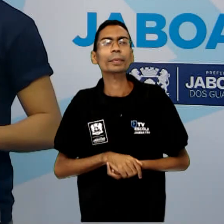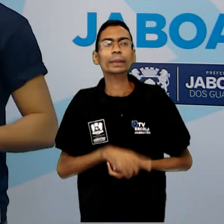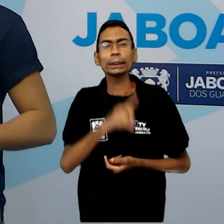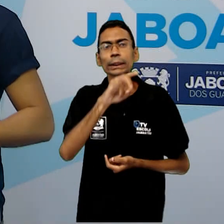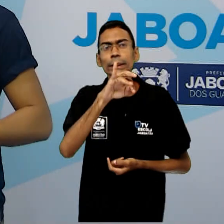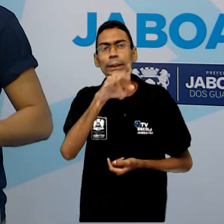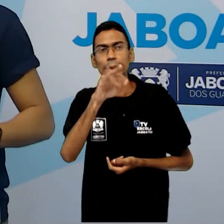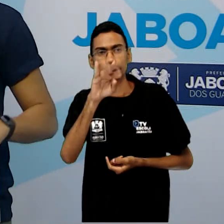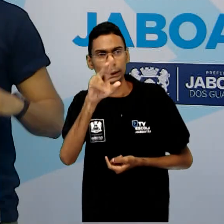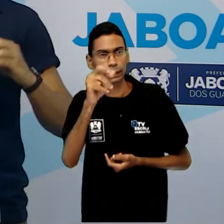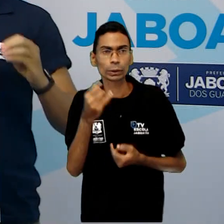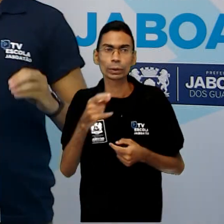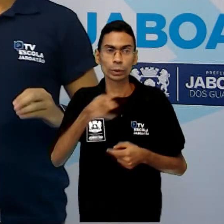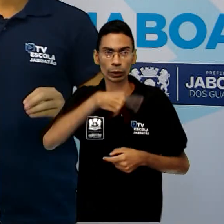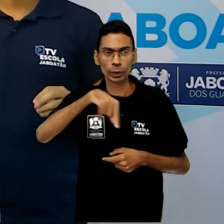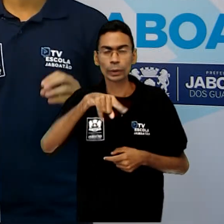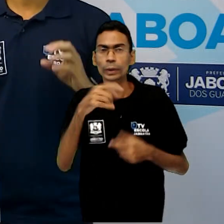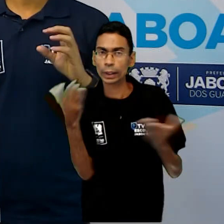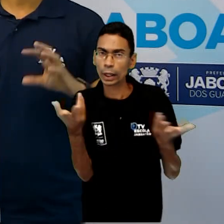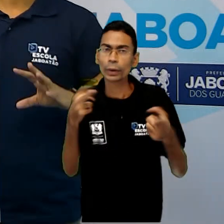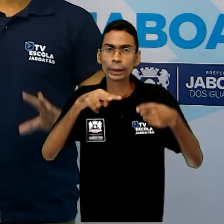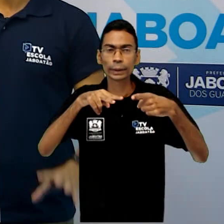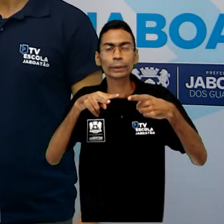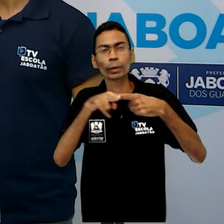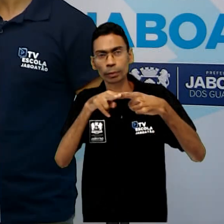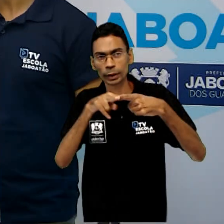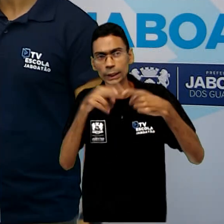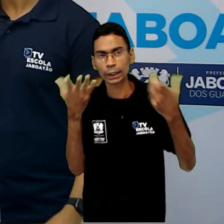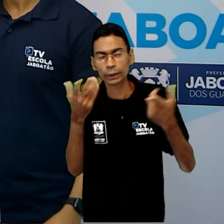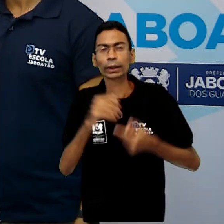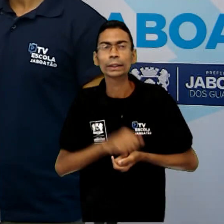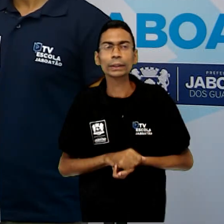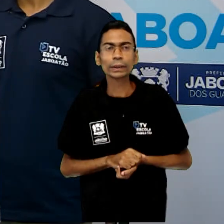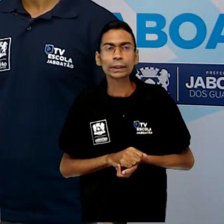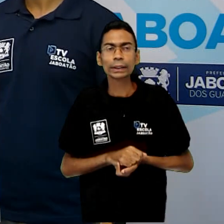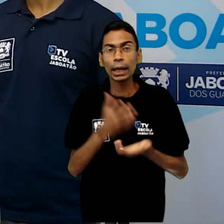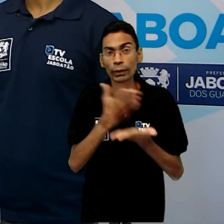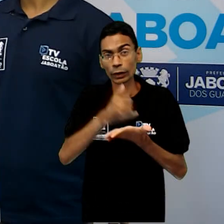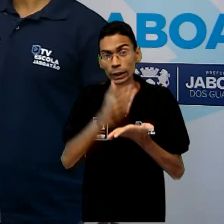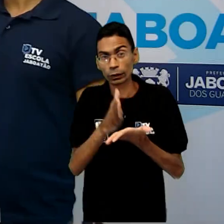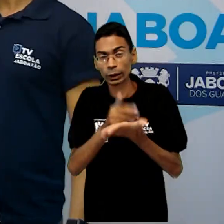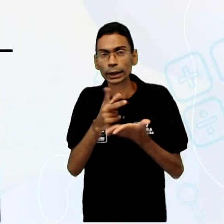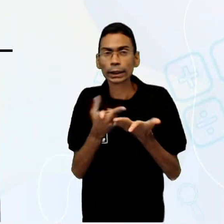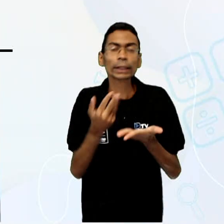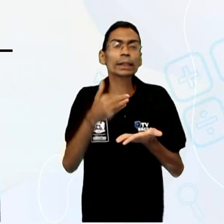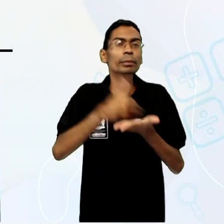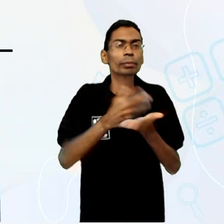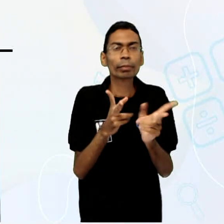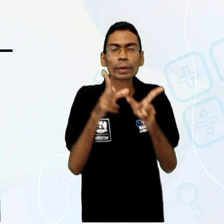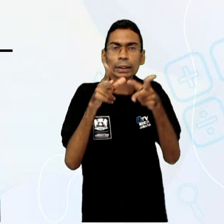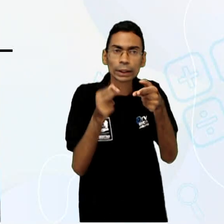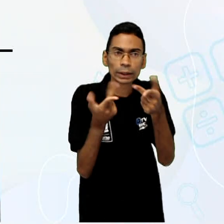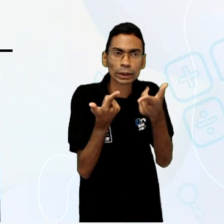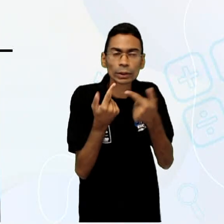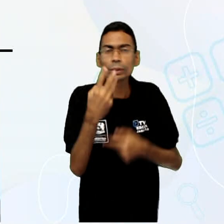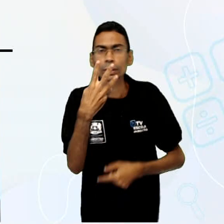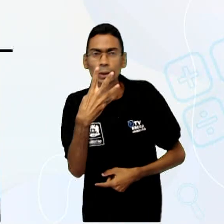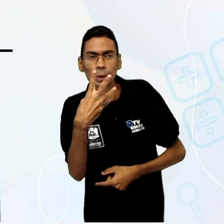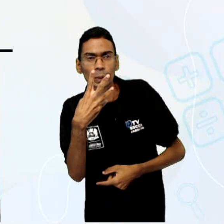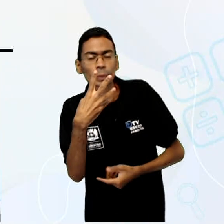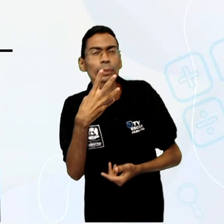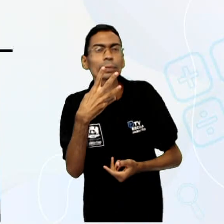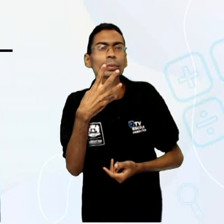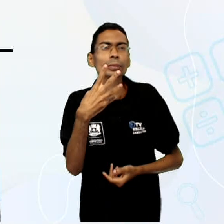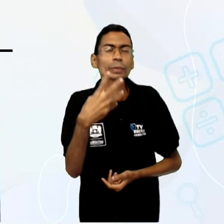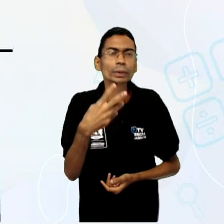temos aqui uma pizza. Ela foi dividida em 4 partes iguais. Portanto, nós temos 4/4, pois nenhum